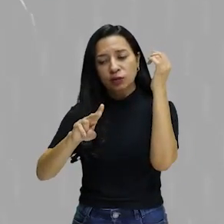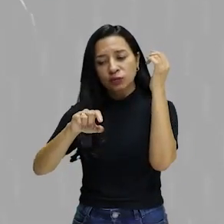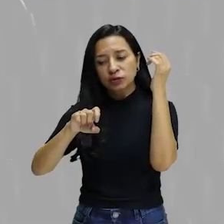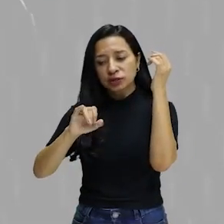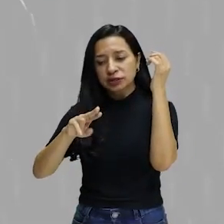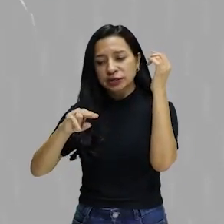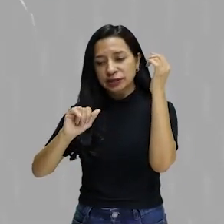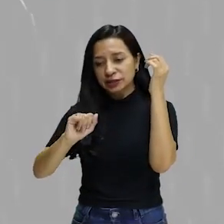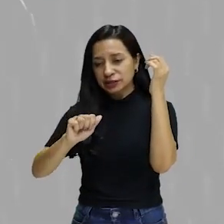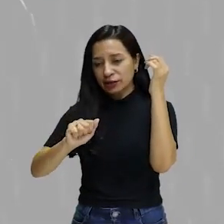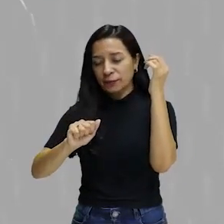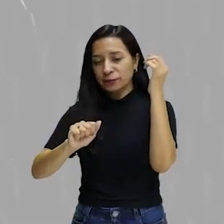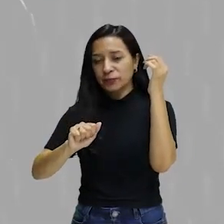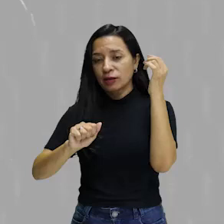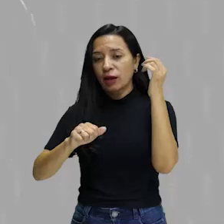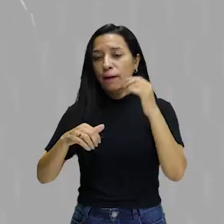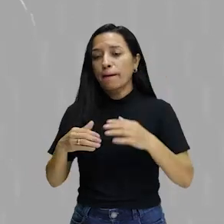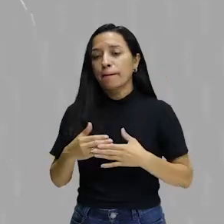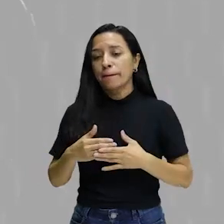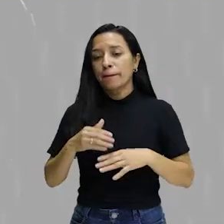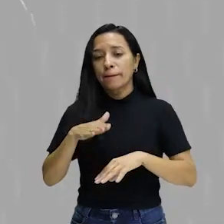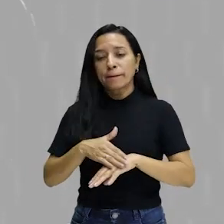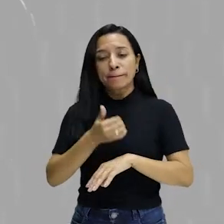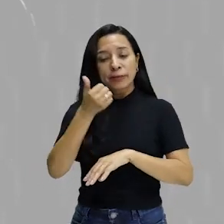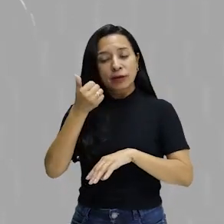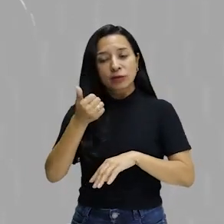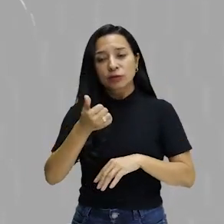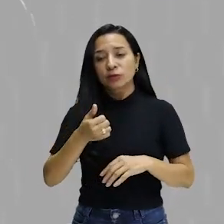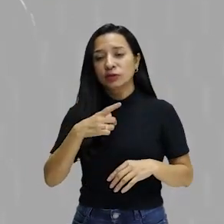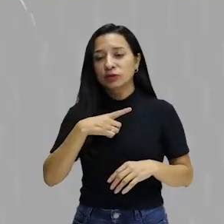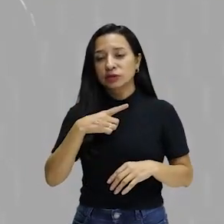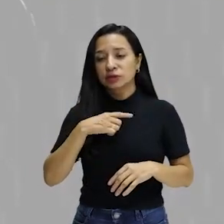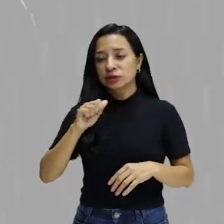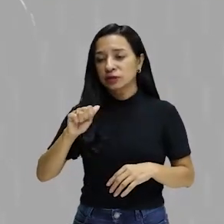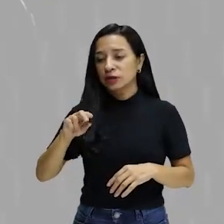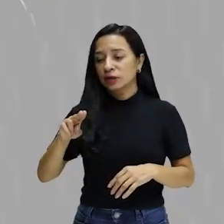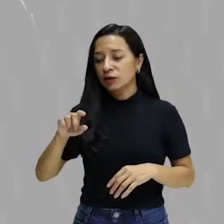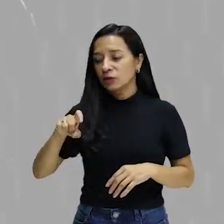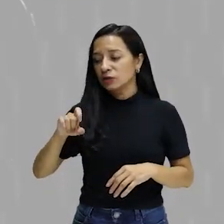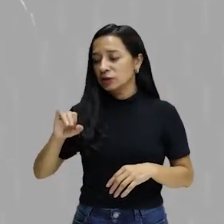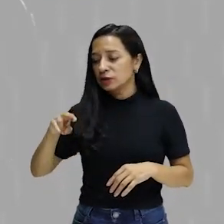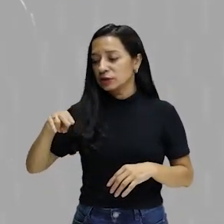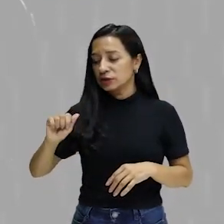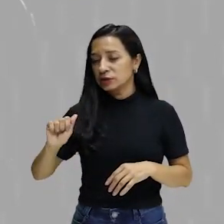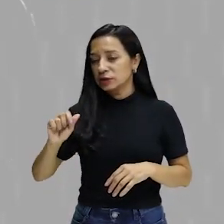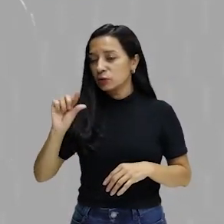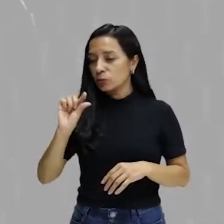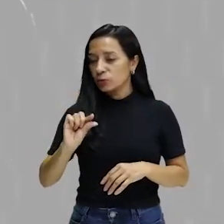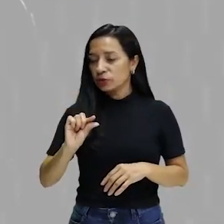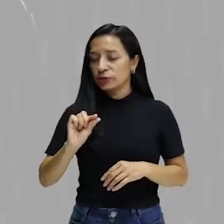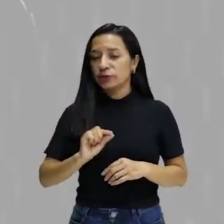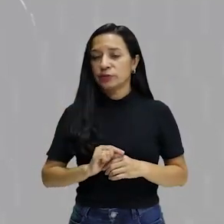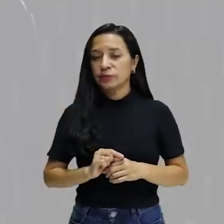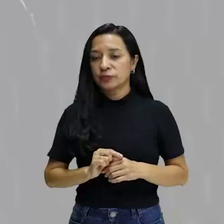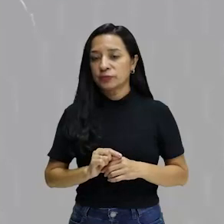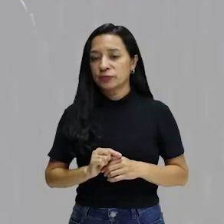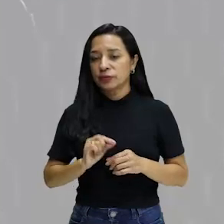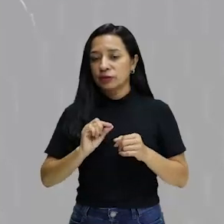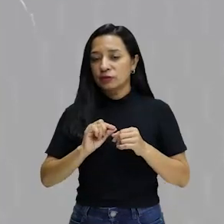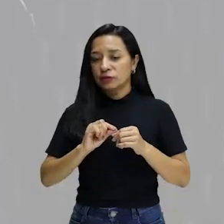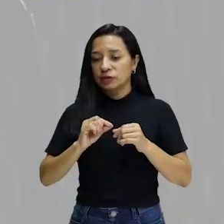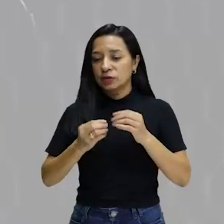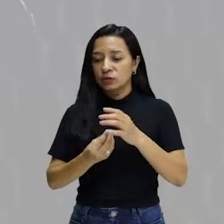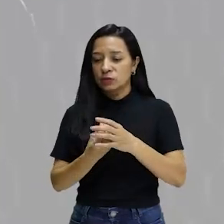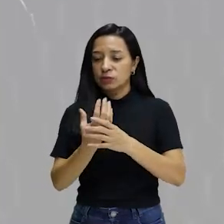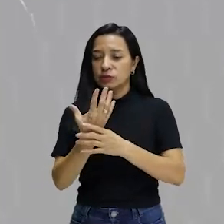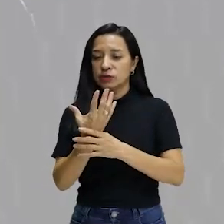o melhor mesmo para esse vegetal é que tenha auxina em pequenas quantidades para que ele possa promover a formação